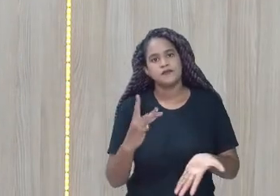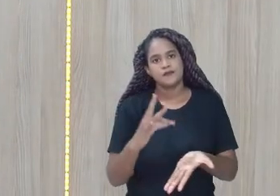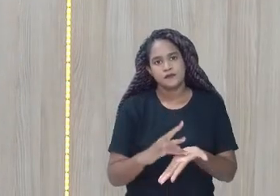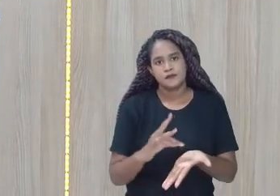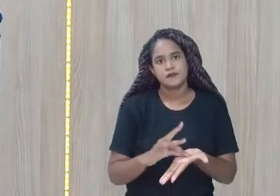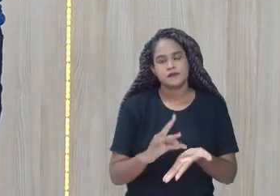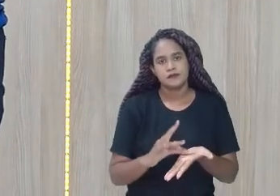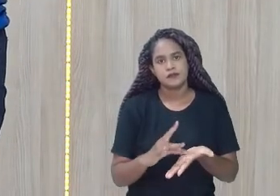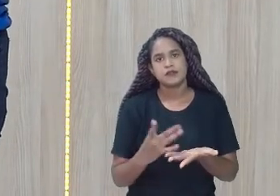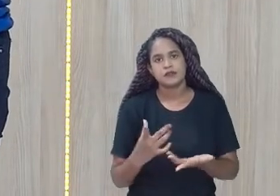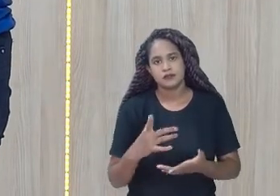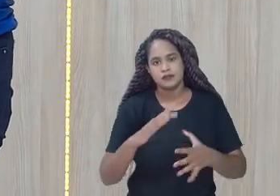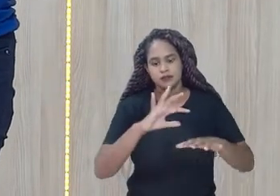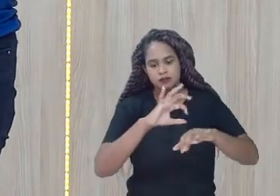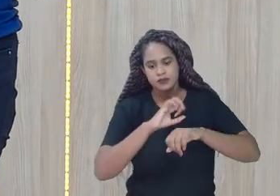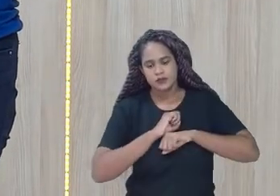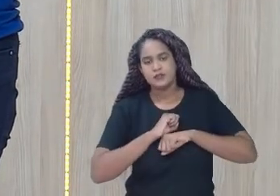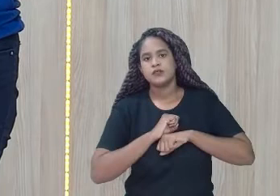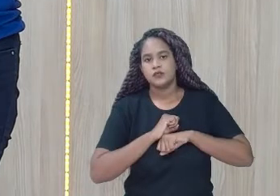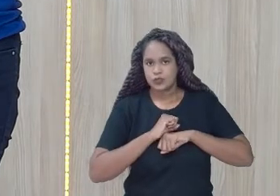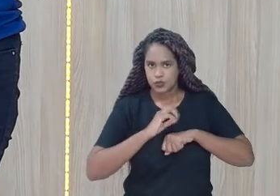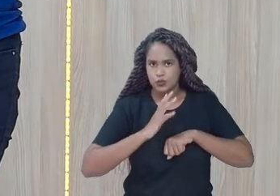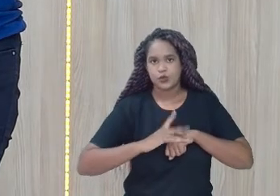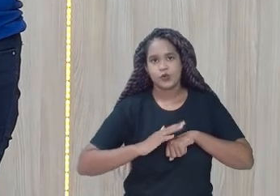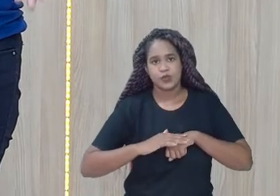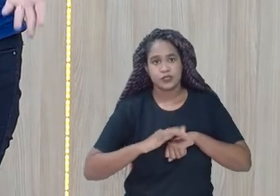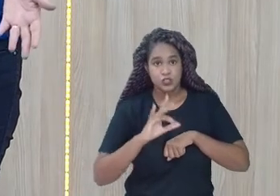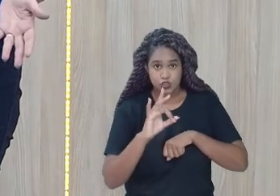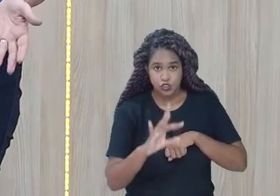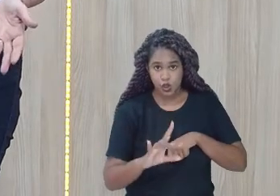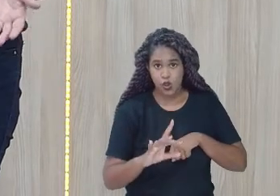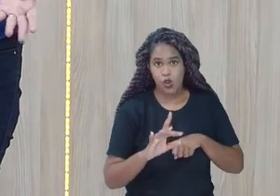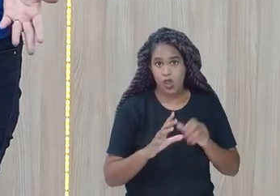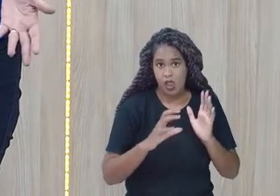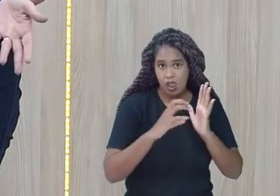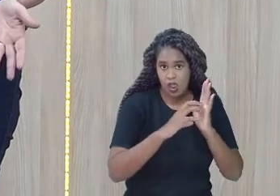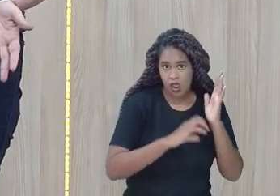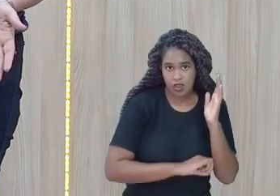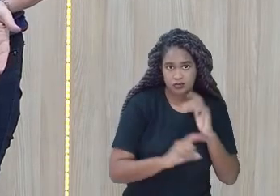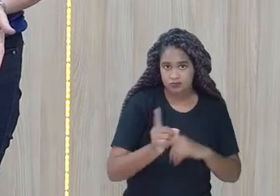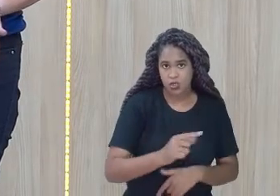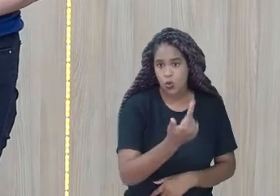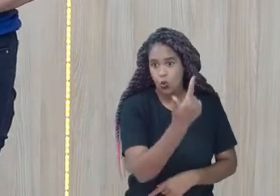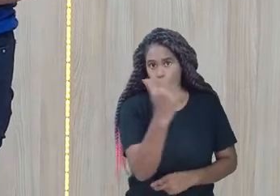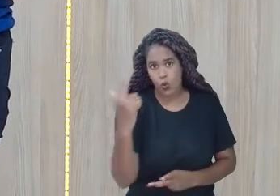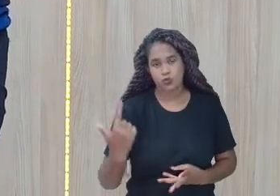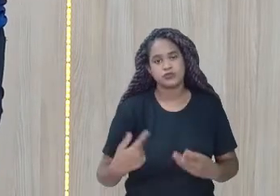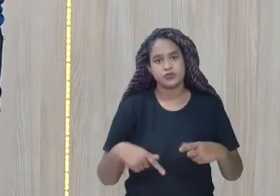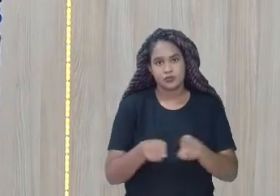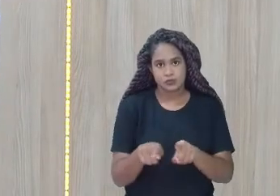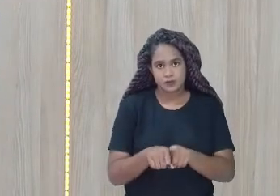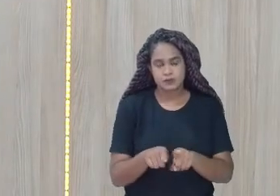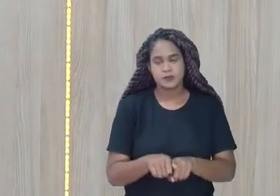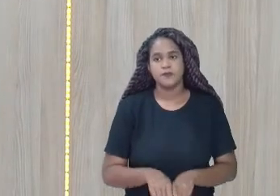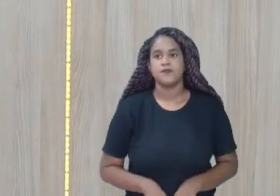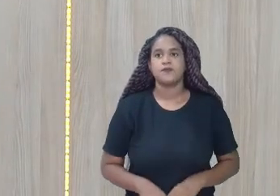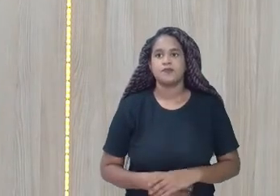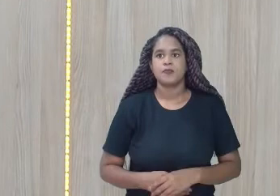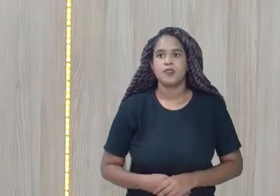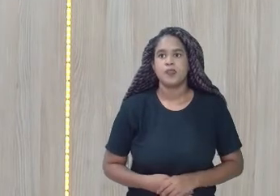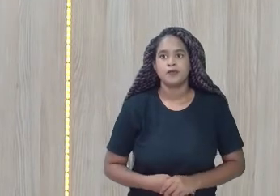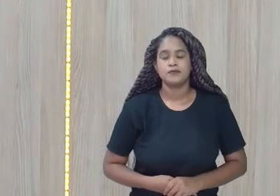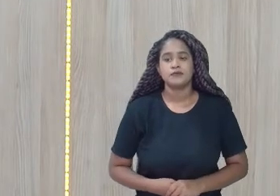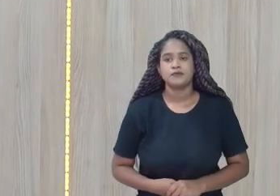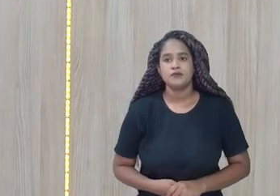da AIDS como de outras infecções sexualmente transmissíveis que existem por aí. E por muito tempo,